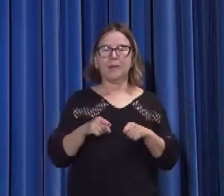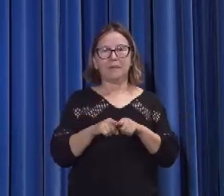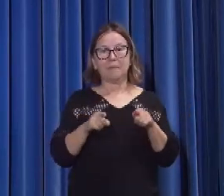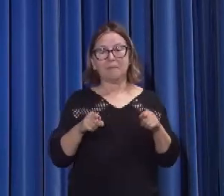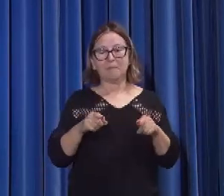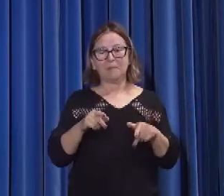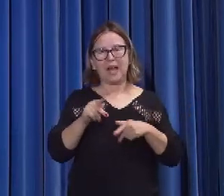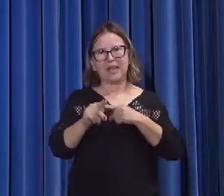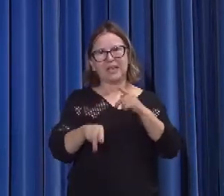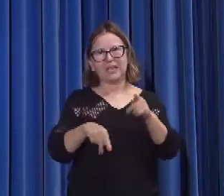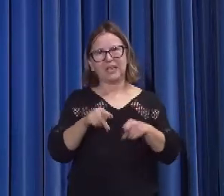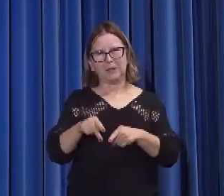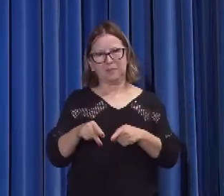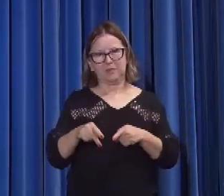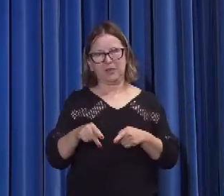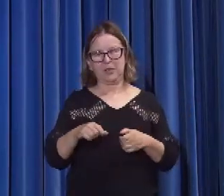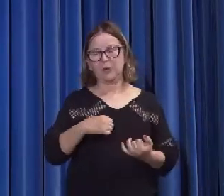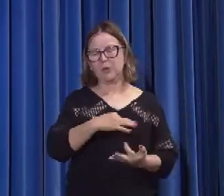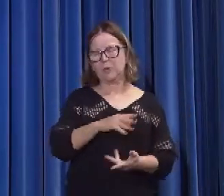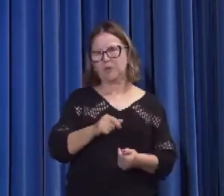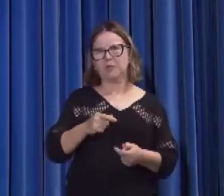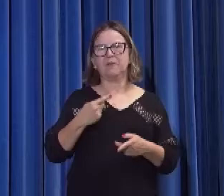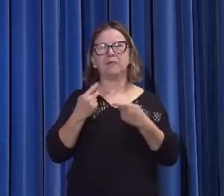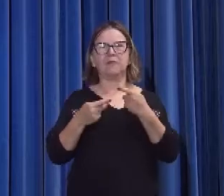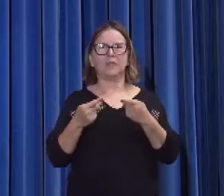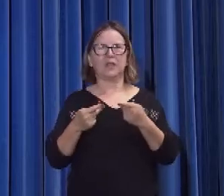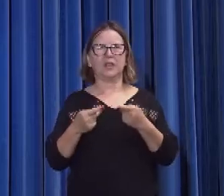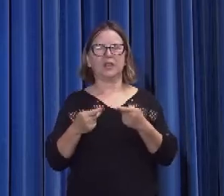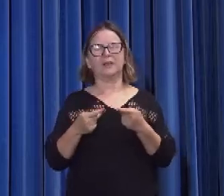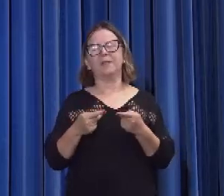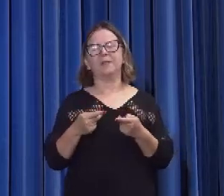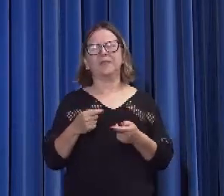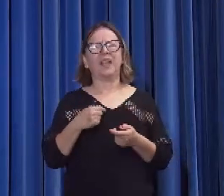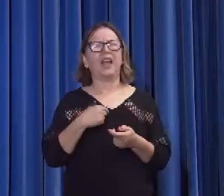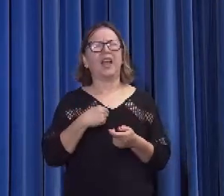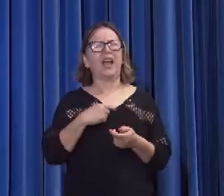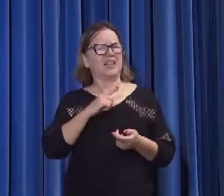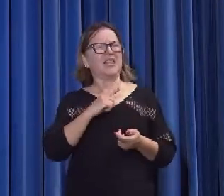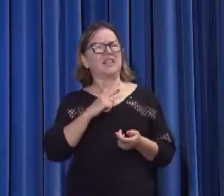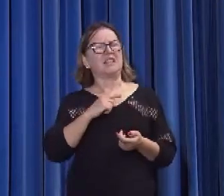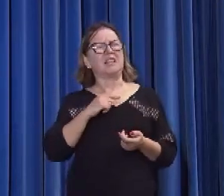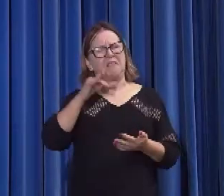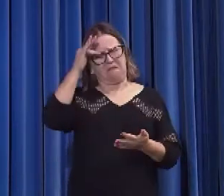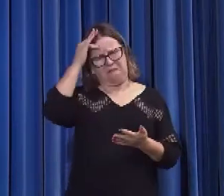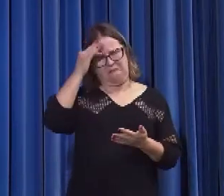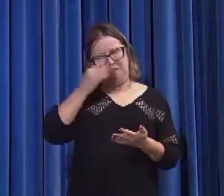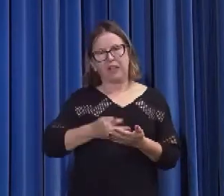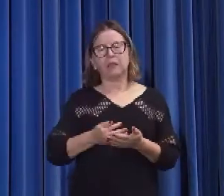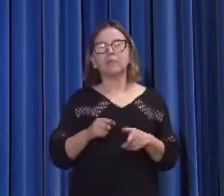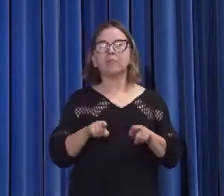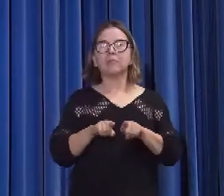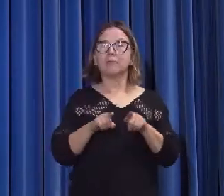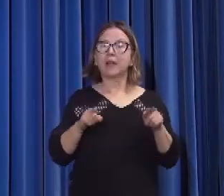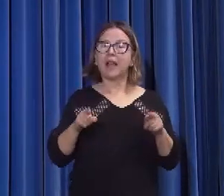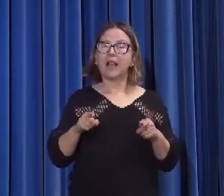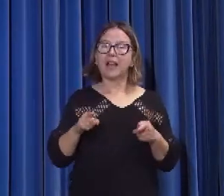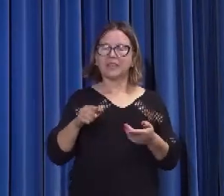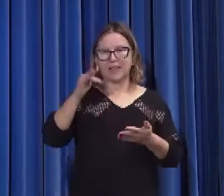pelo secularismo. Muito se fala, todo mundo fala que tem fé, mas fé é um